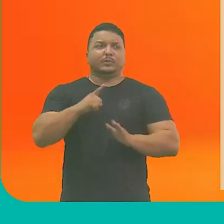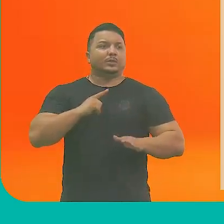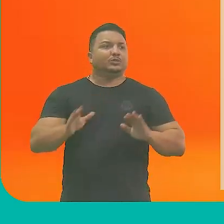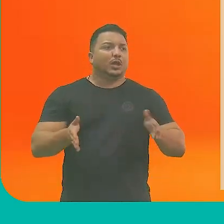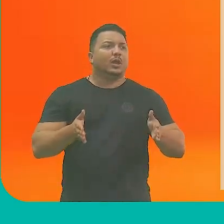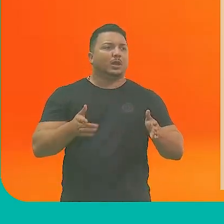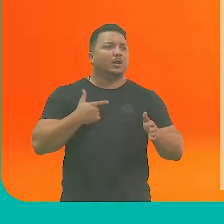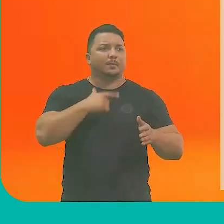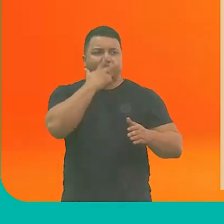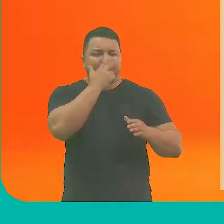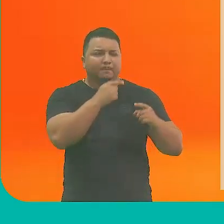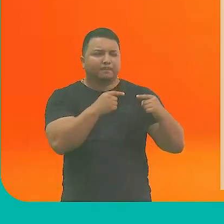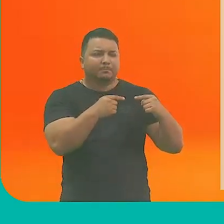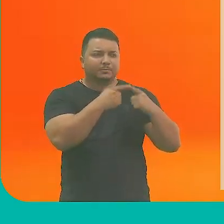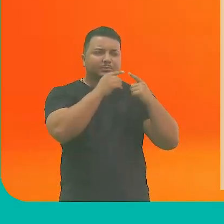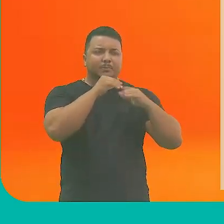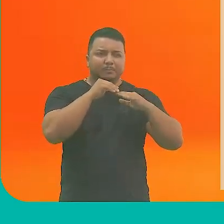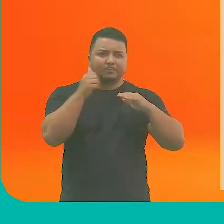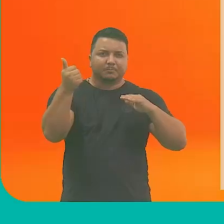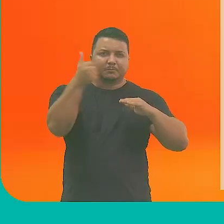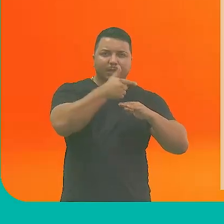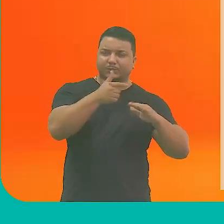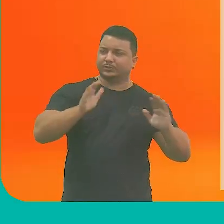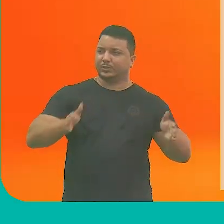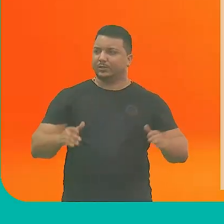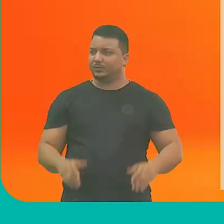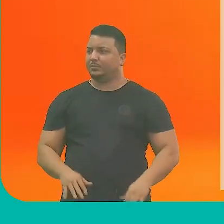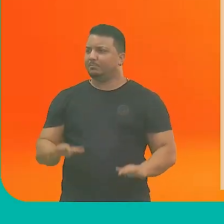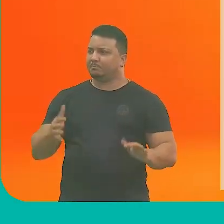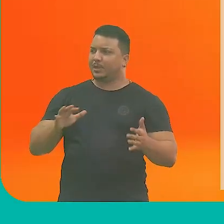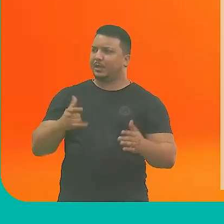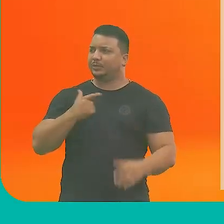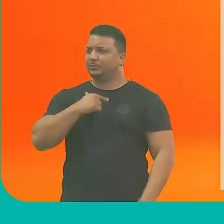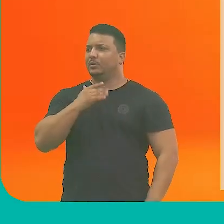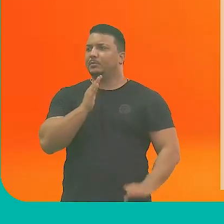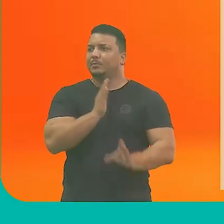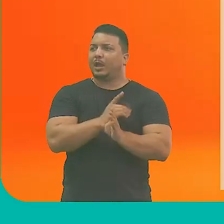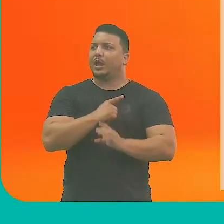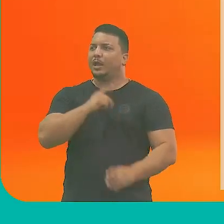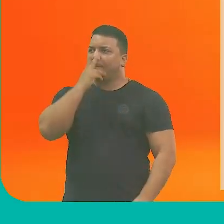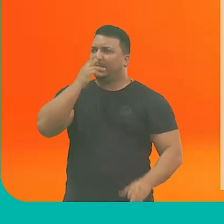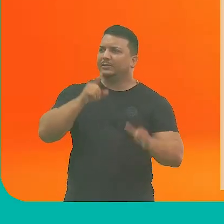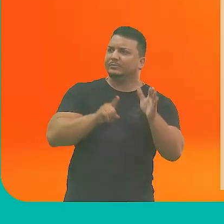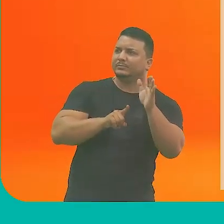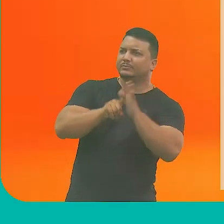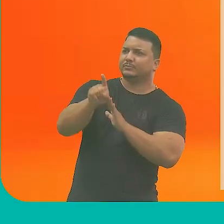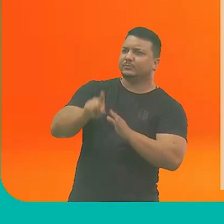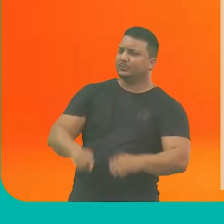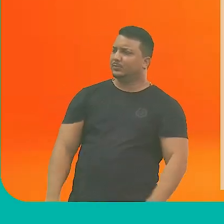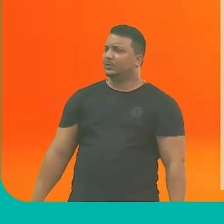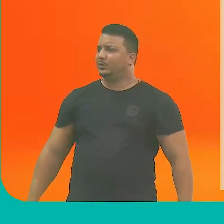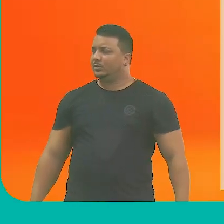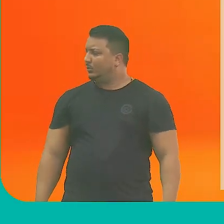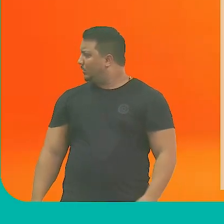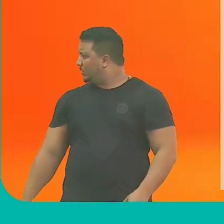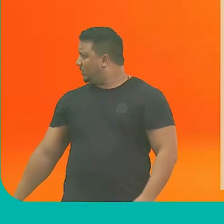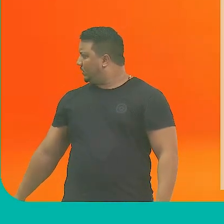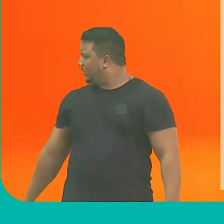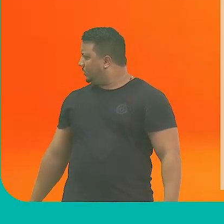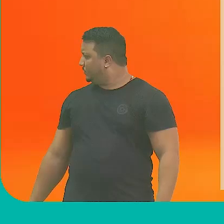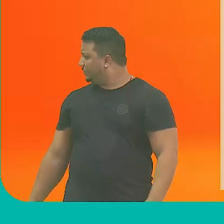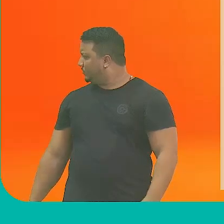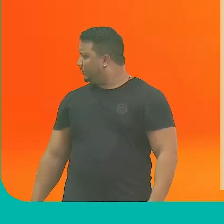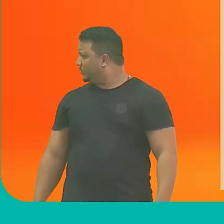um pouquinho maior do que o da segunda. Não é porque uma questão ela é de uma